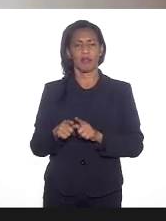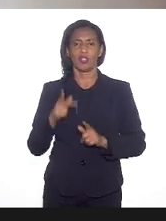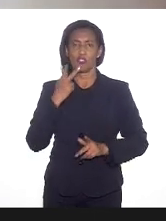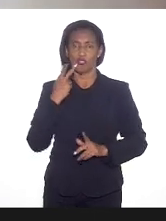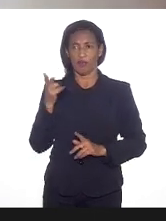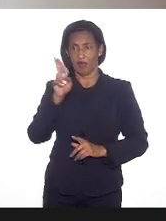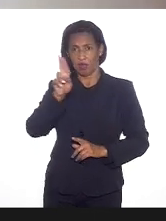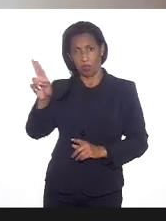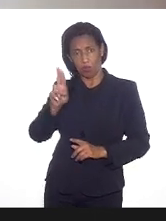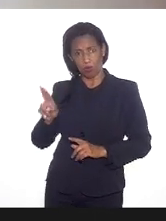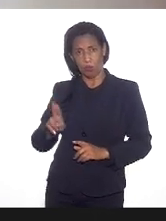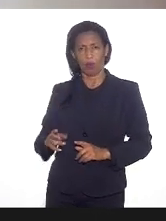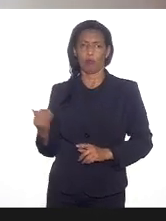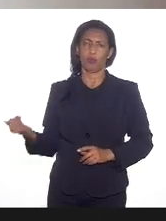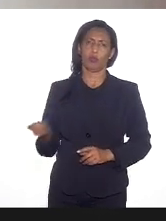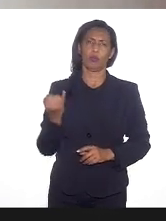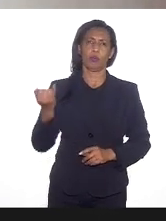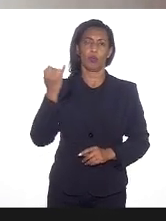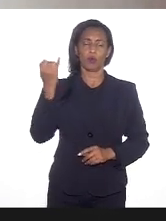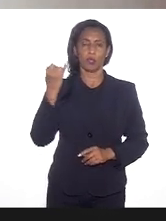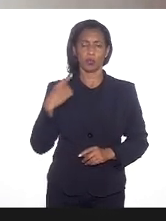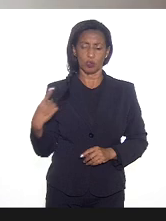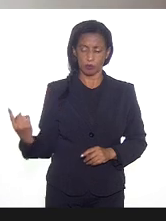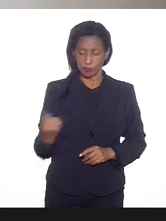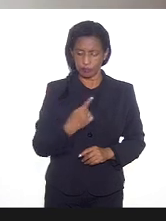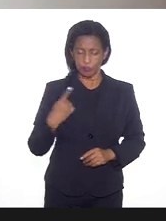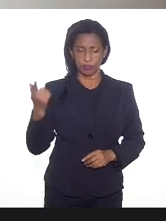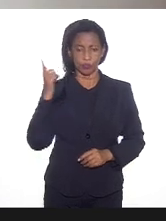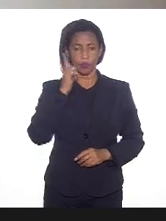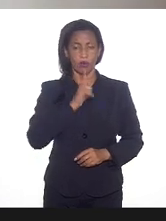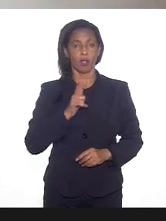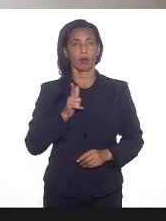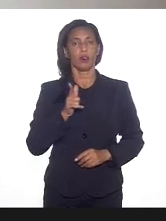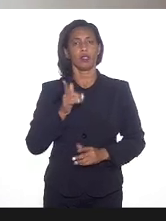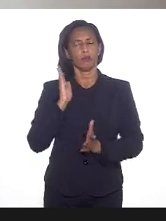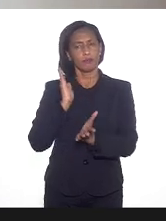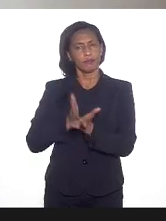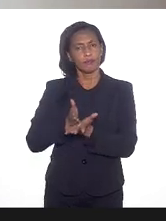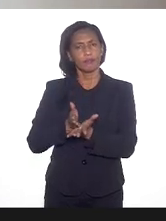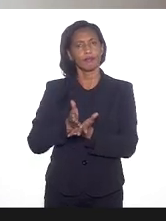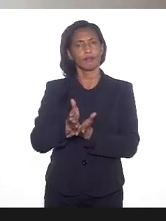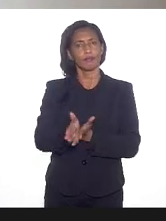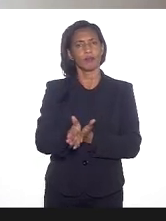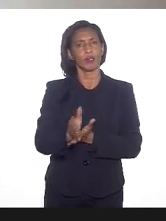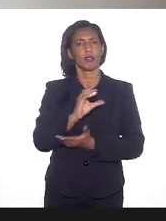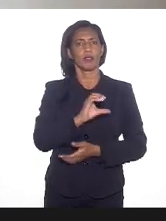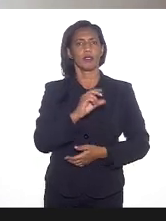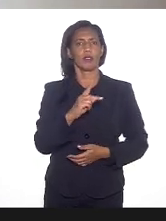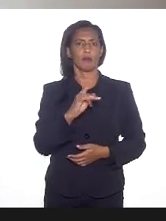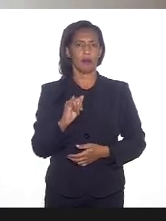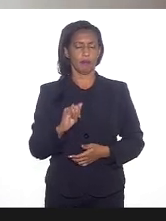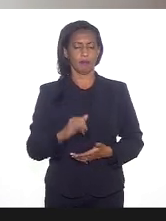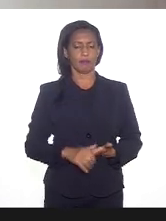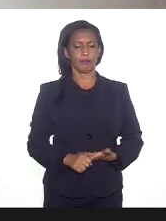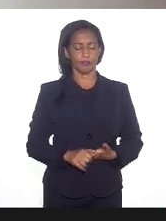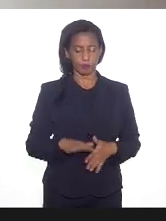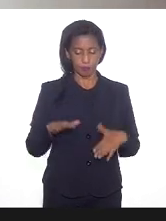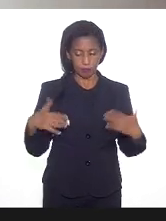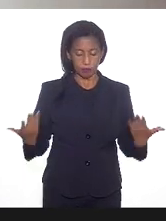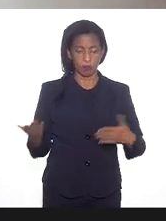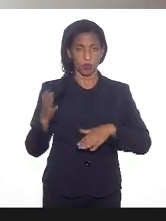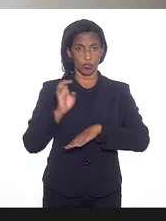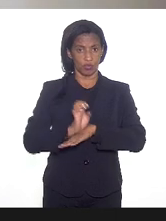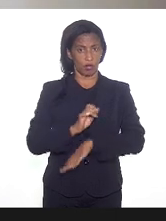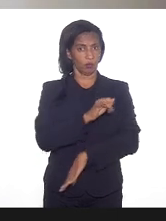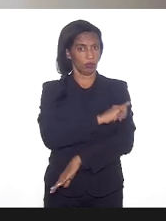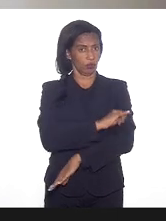foram fundamentais para que a gente conseguisse caminhar com essa CPI. Então, a gente no Estado do Rio de